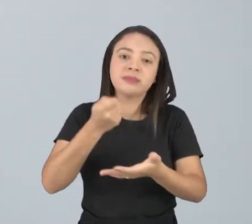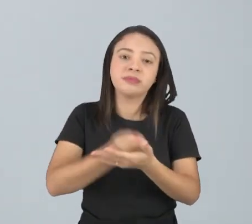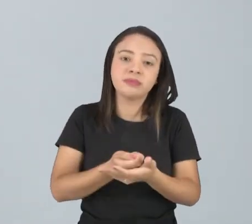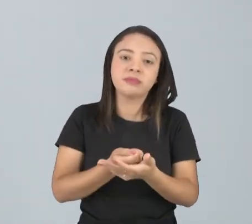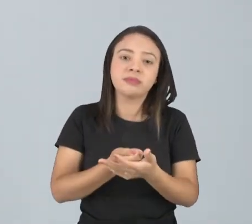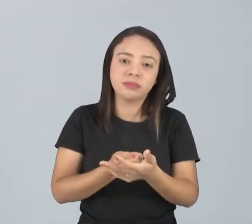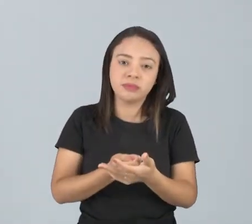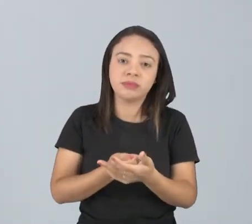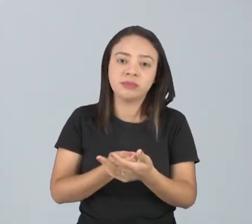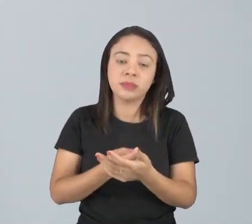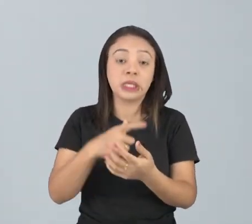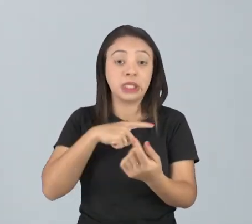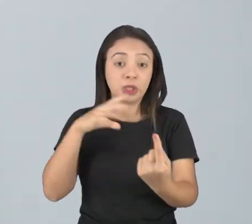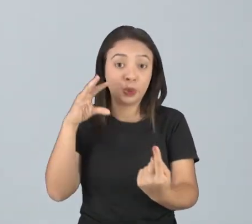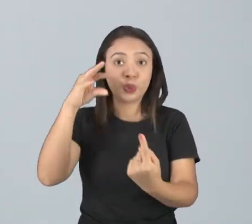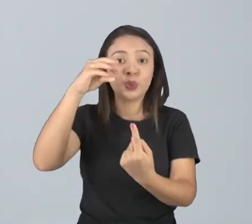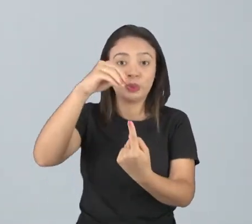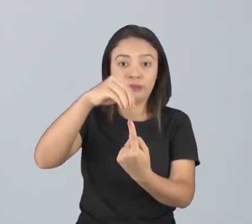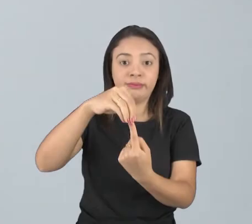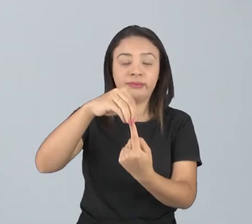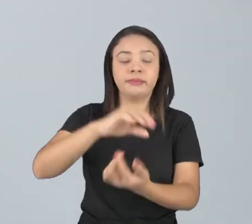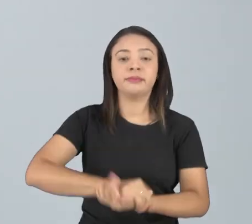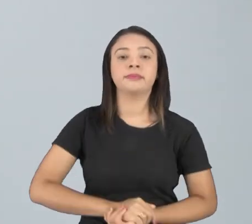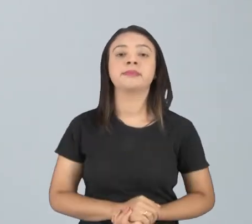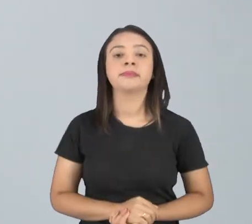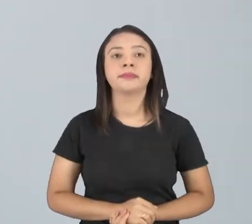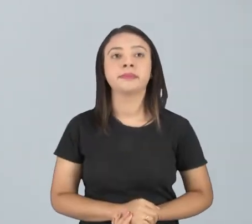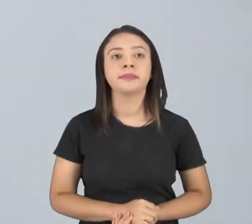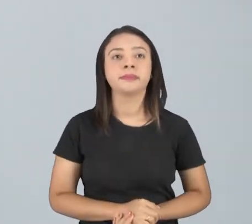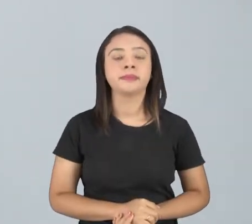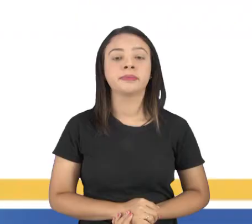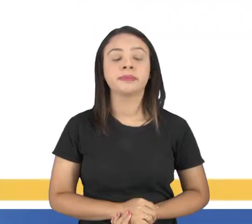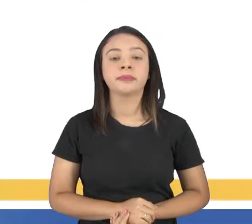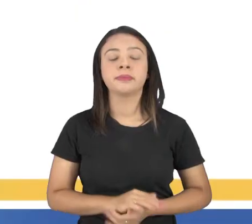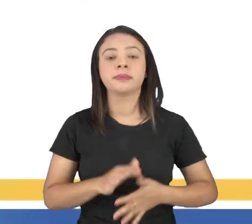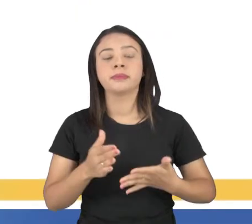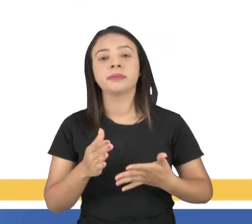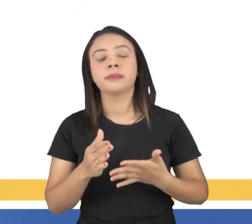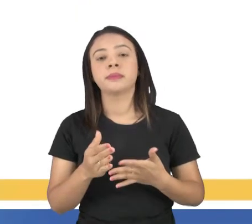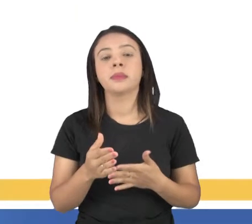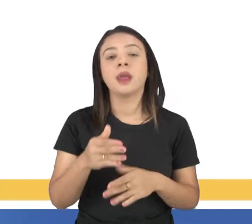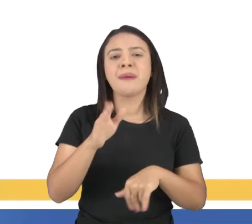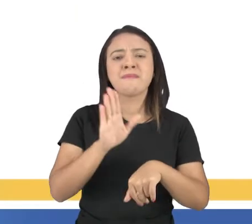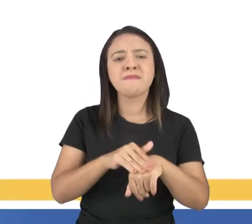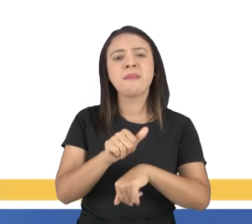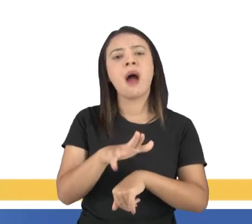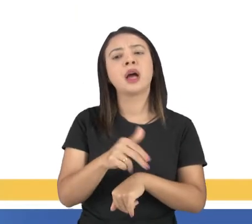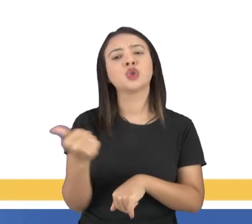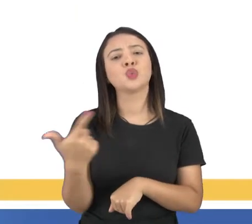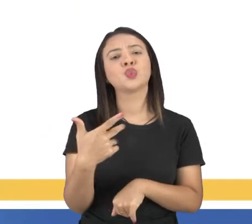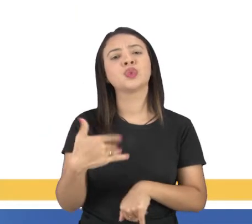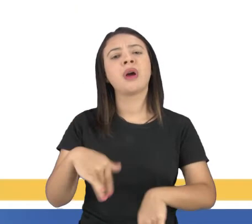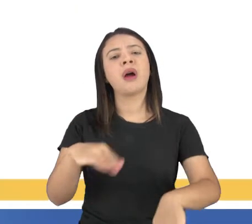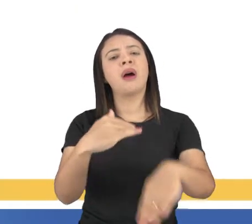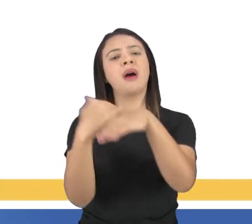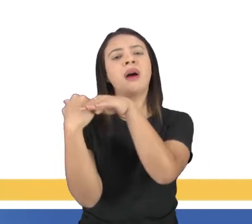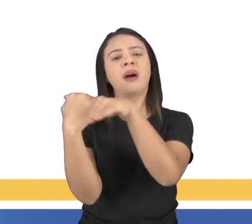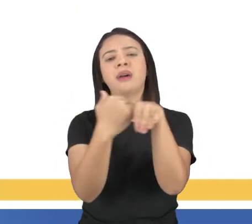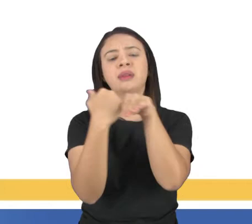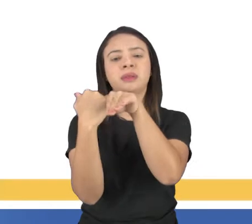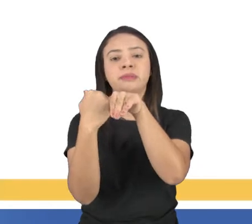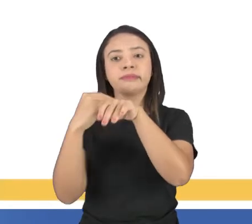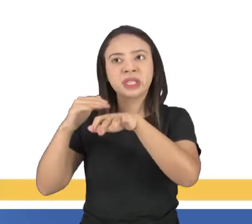de uma determinada ideal. Para além da igualdade, observem, durante muito tempo os movimentos